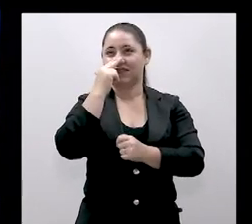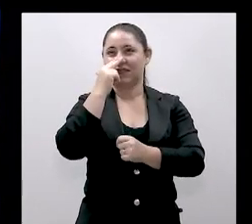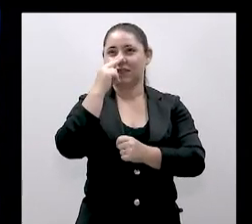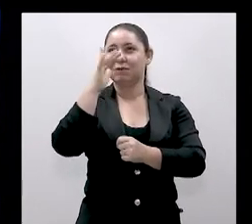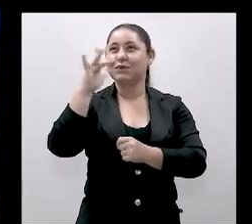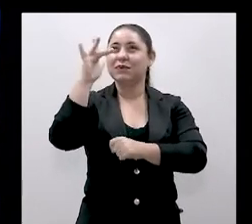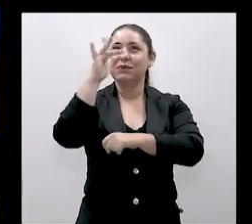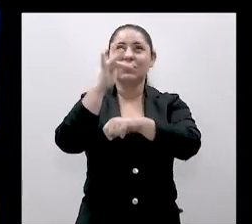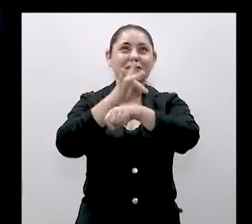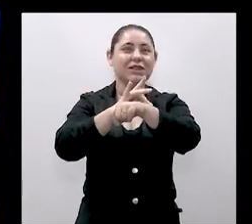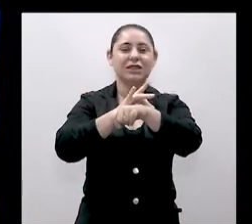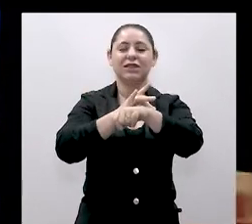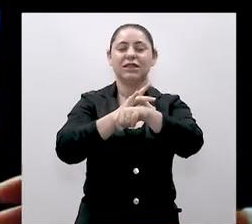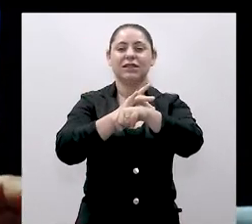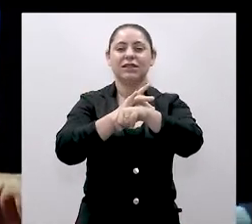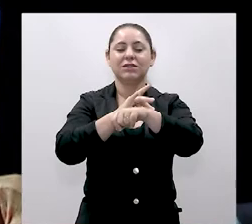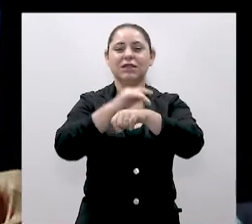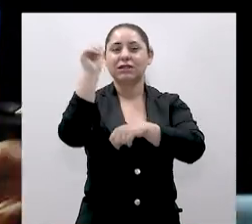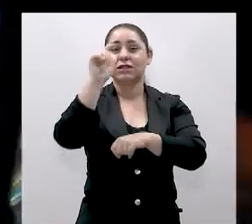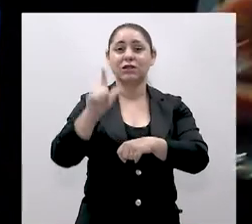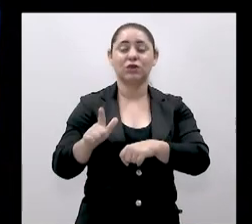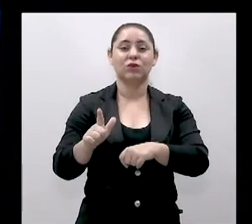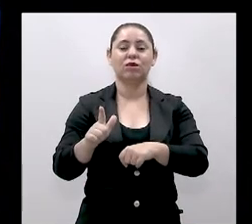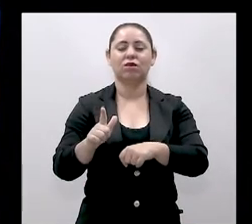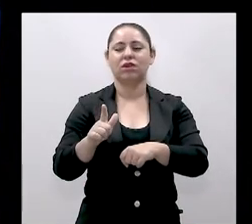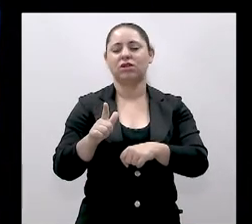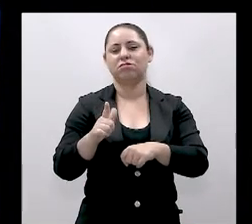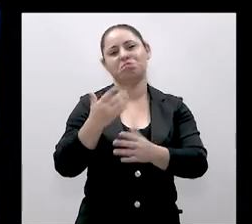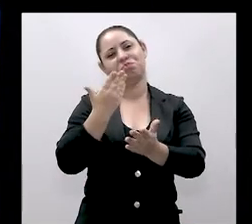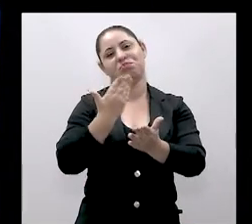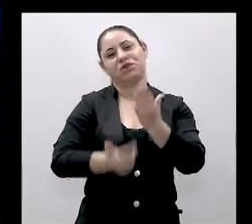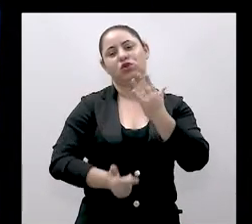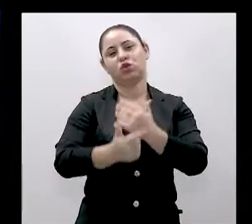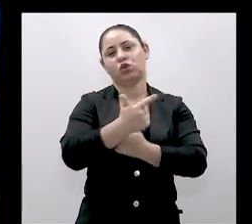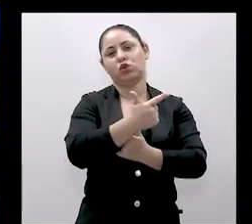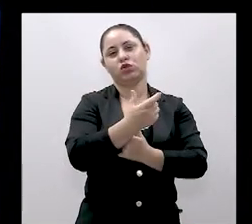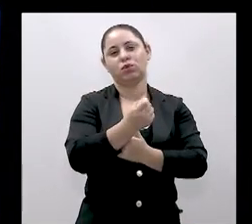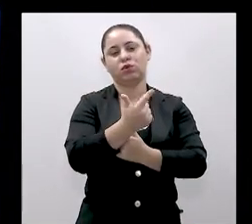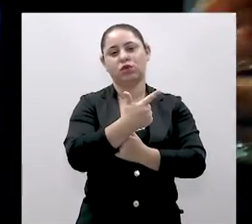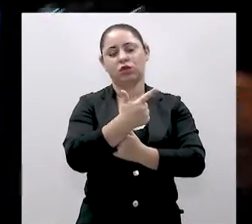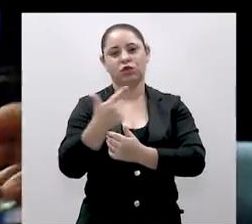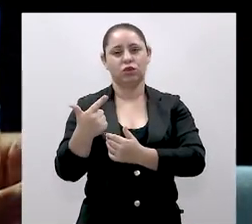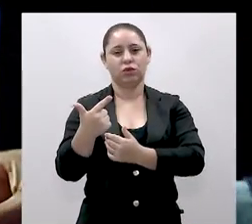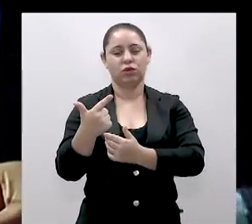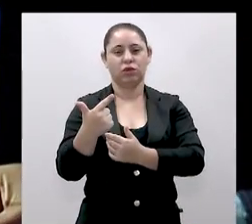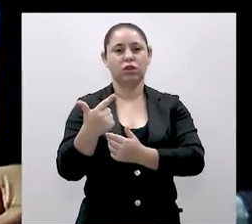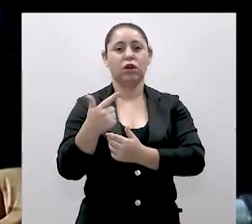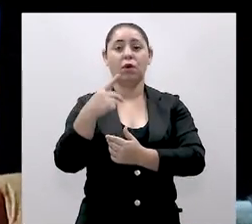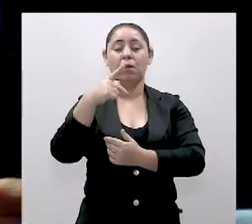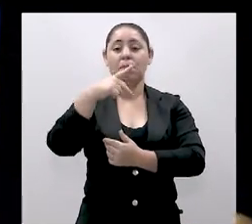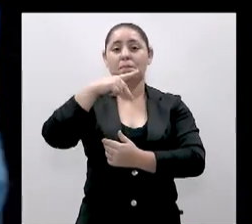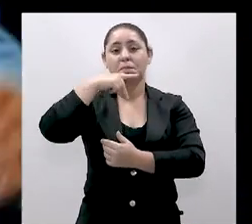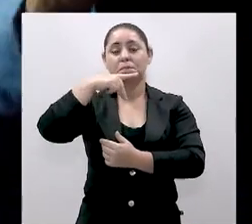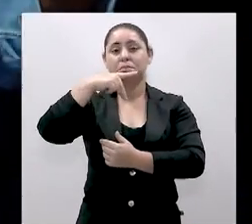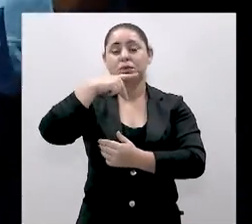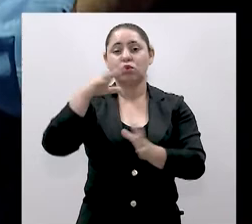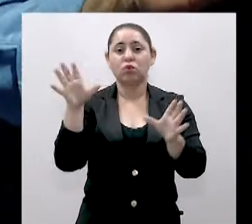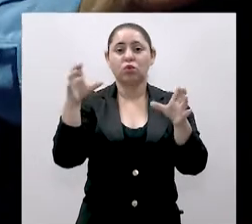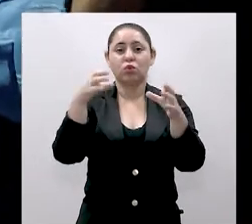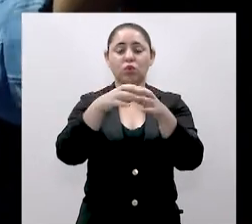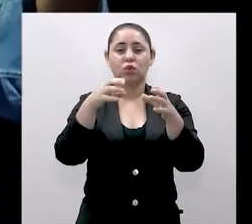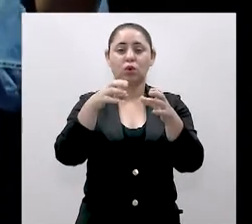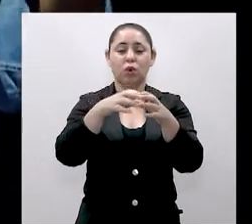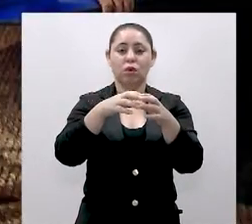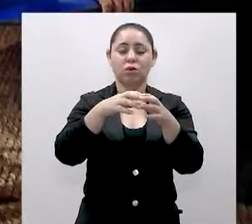né da política aí não foi dessa vez em 2002 eu recebi um convite para ir para o PT pro